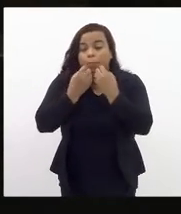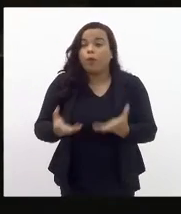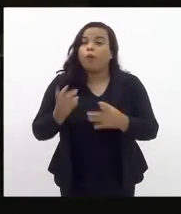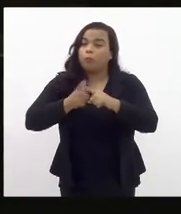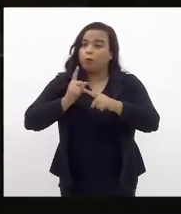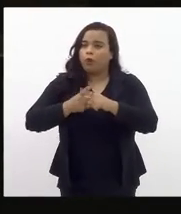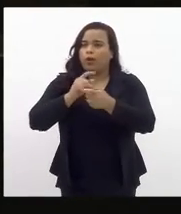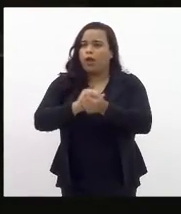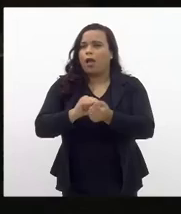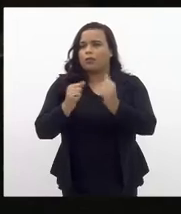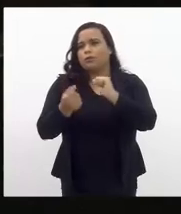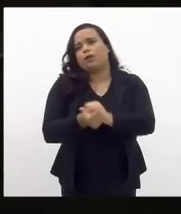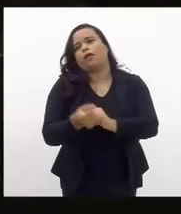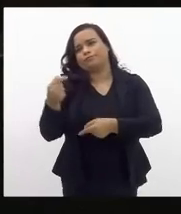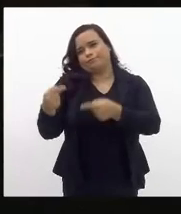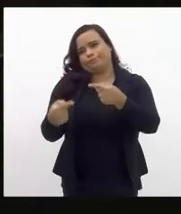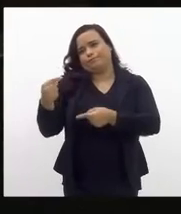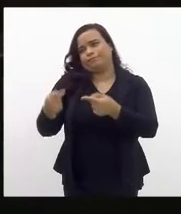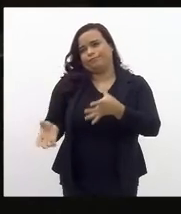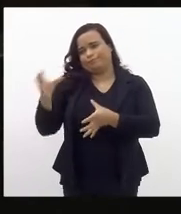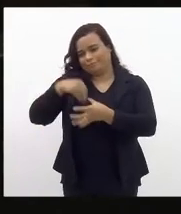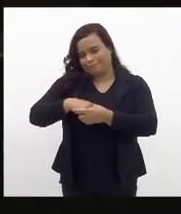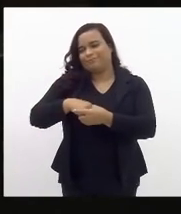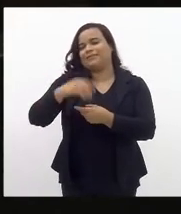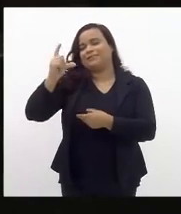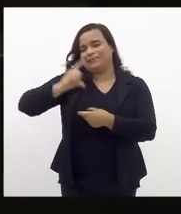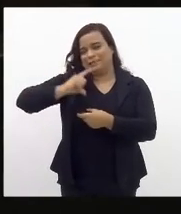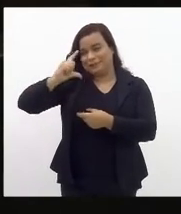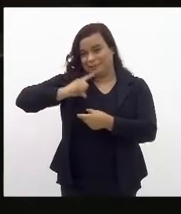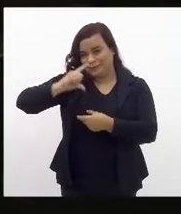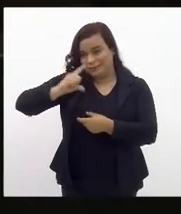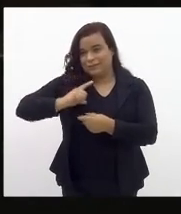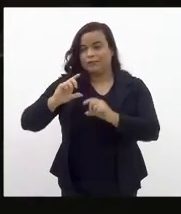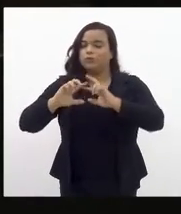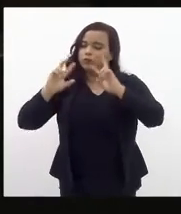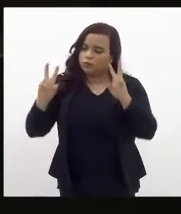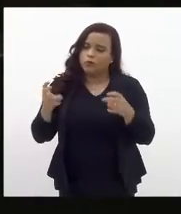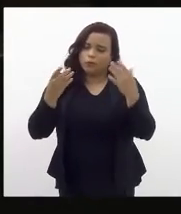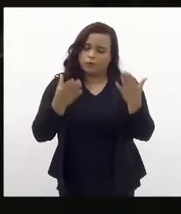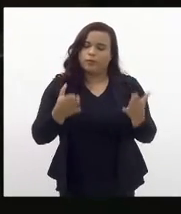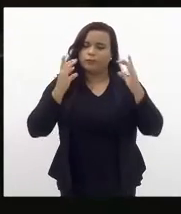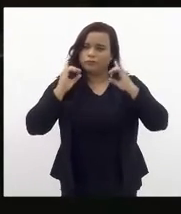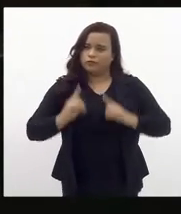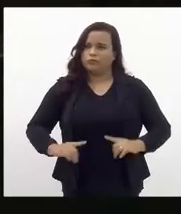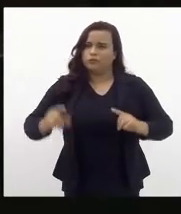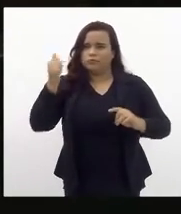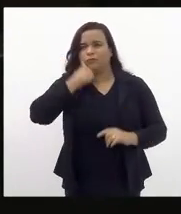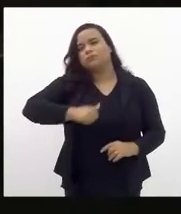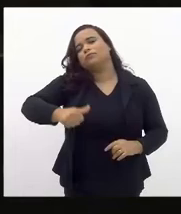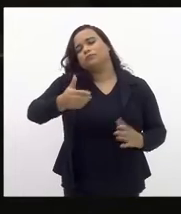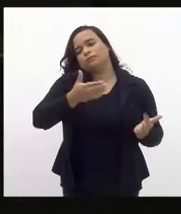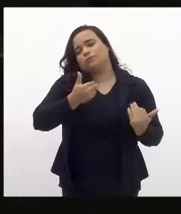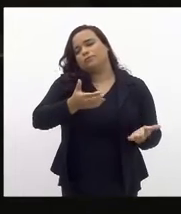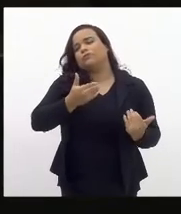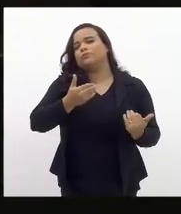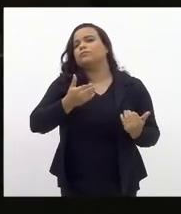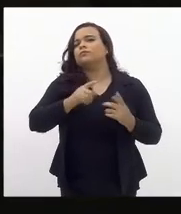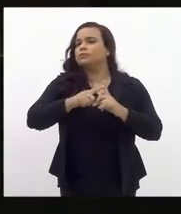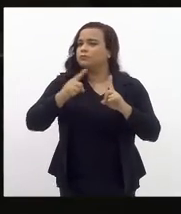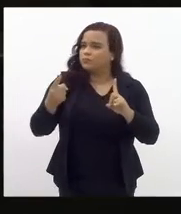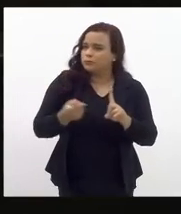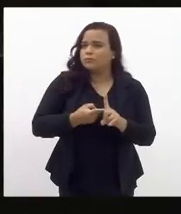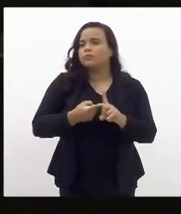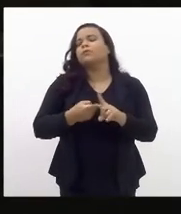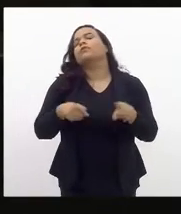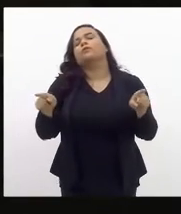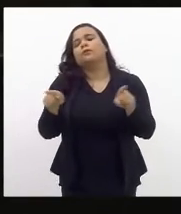adequa um debate central hoje, que é sobre a dignidade reprodutiva das adolescentes hoje grávidas,